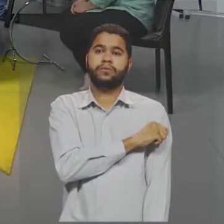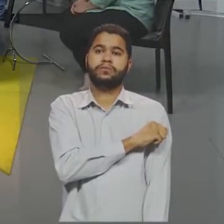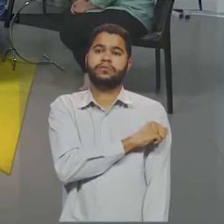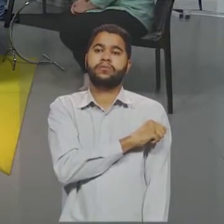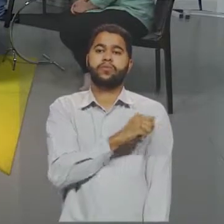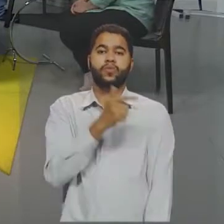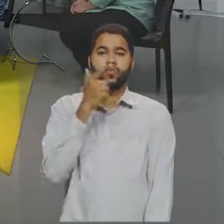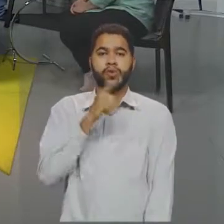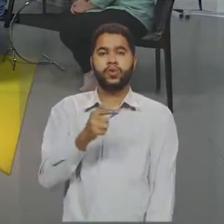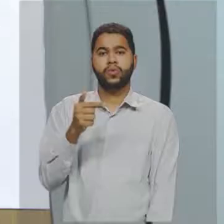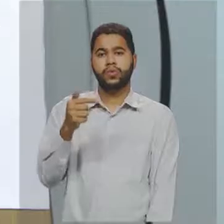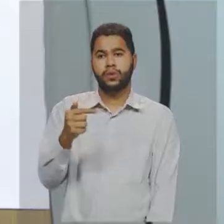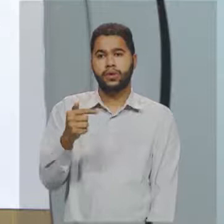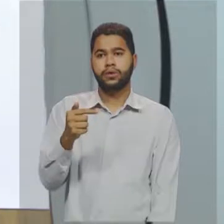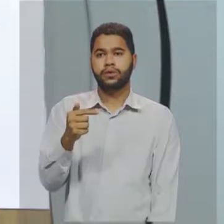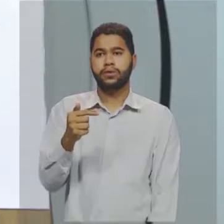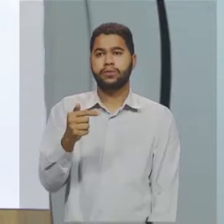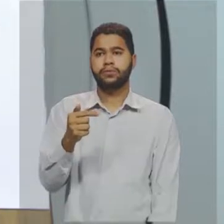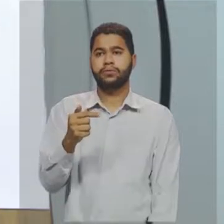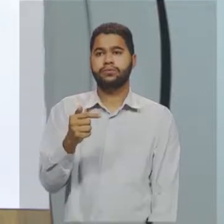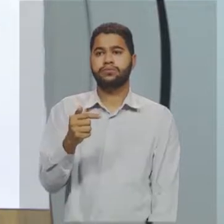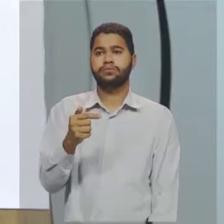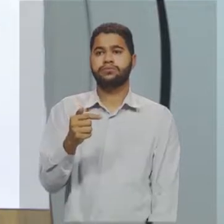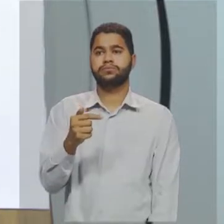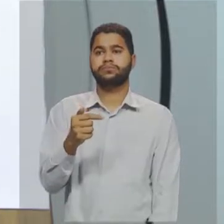7 e